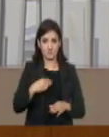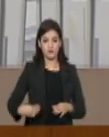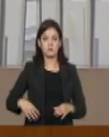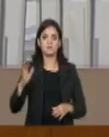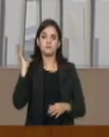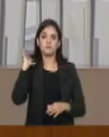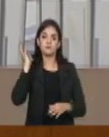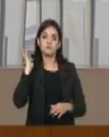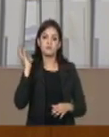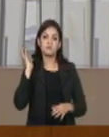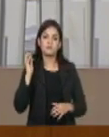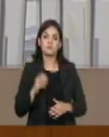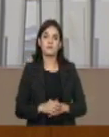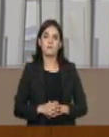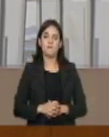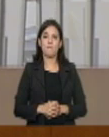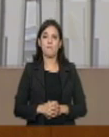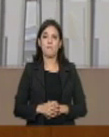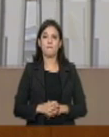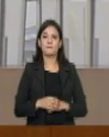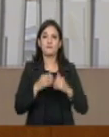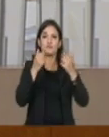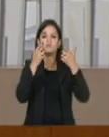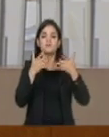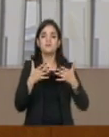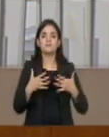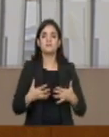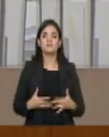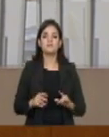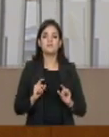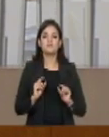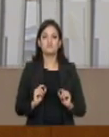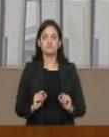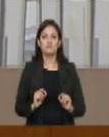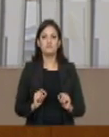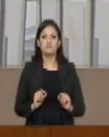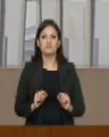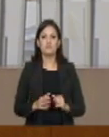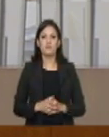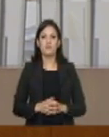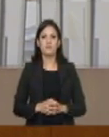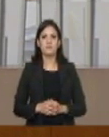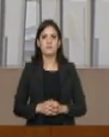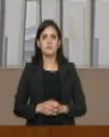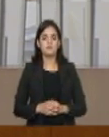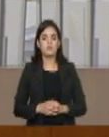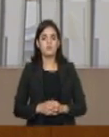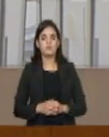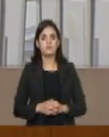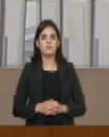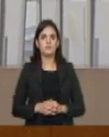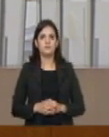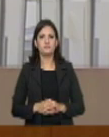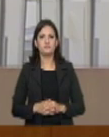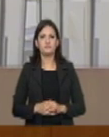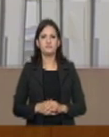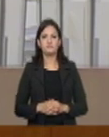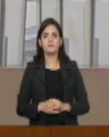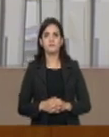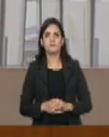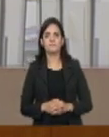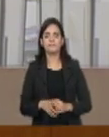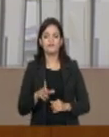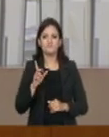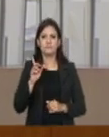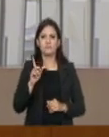anterior, no qual esclareceu Sua Excelência, abro aspas, a questão que se apresenta é tão